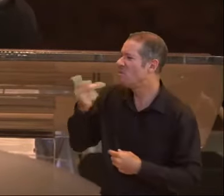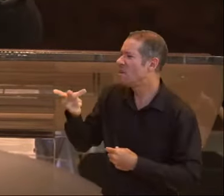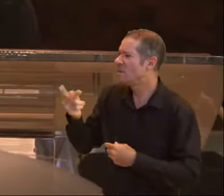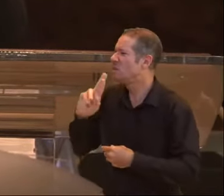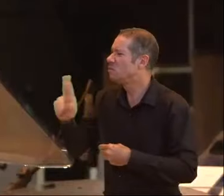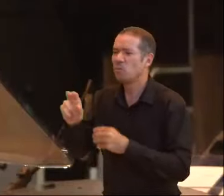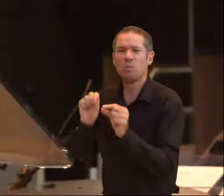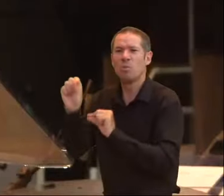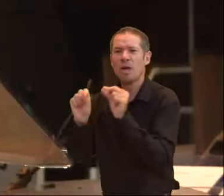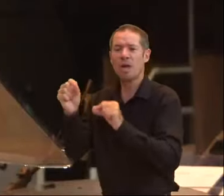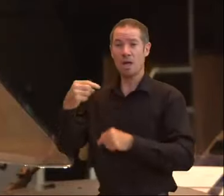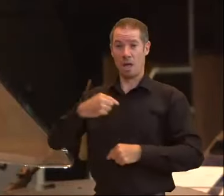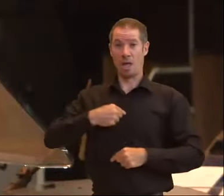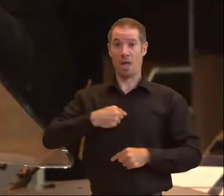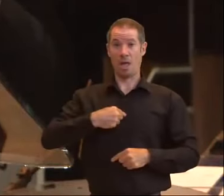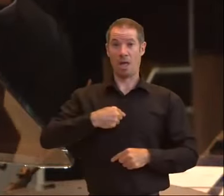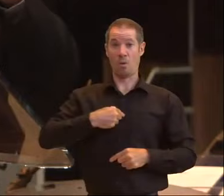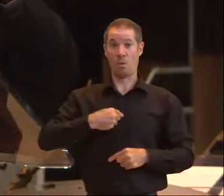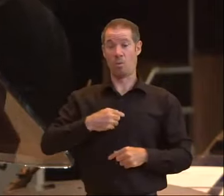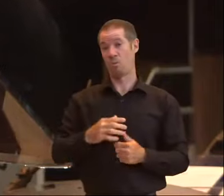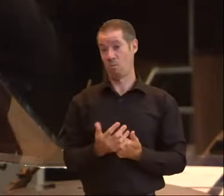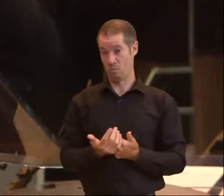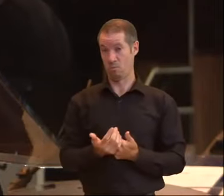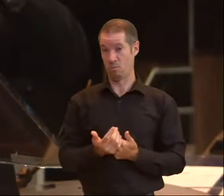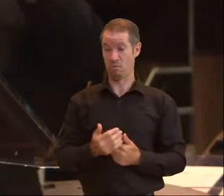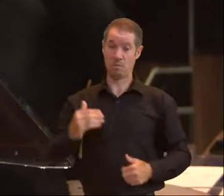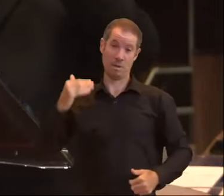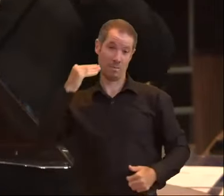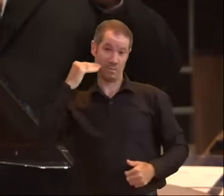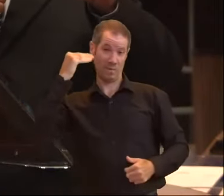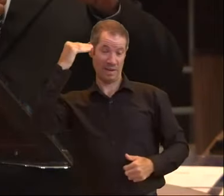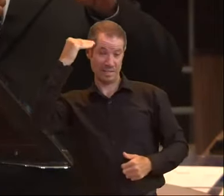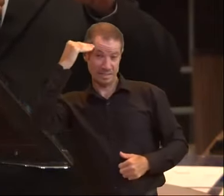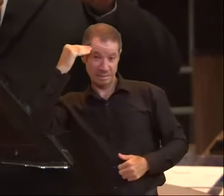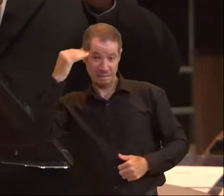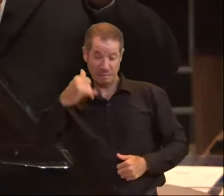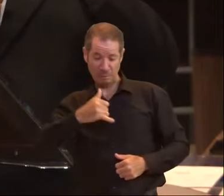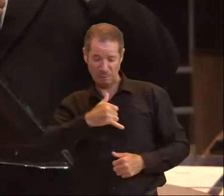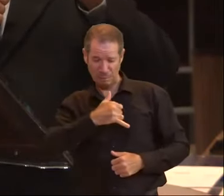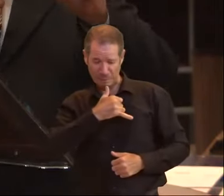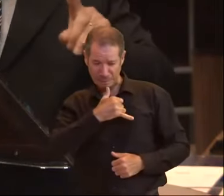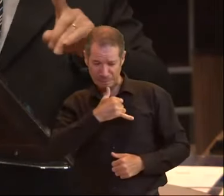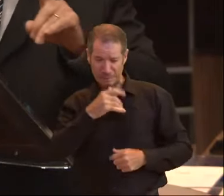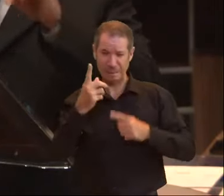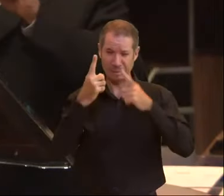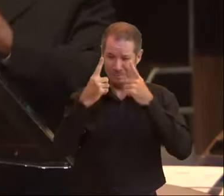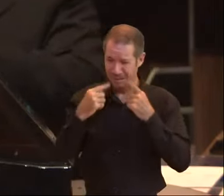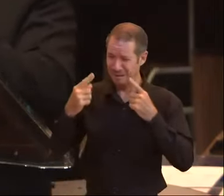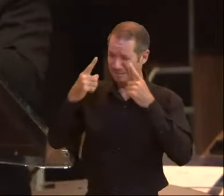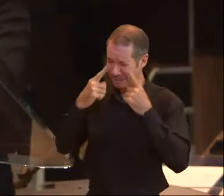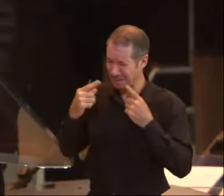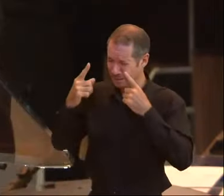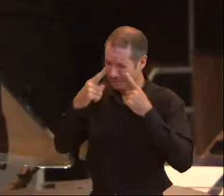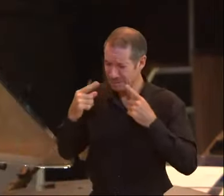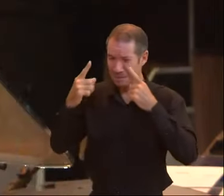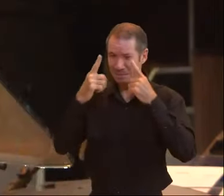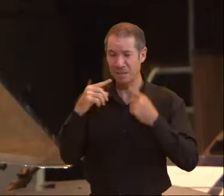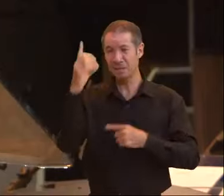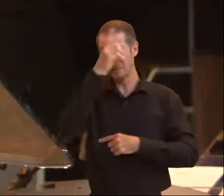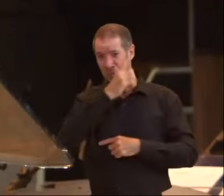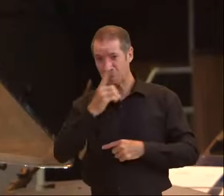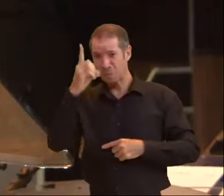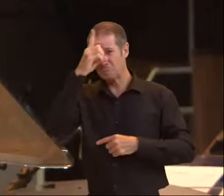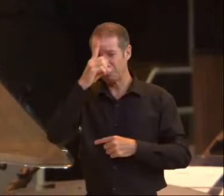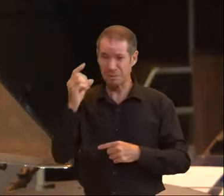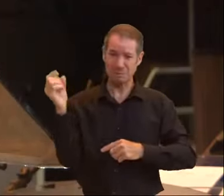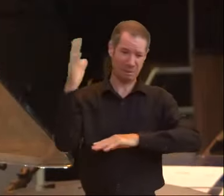tenho a dizer que eu era um menino, um adolescente triste, que chorava todos os domingos à